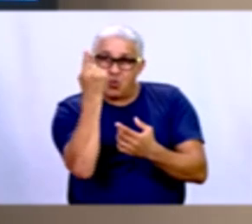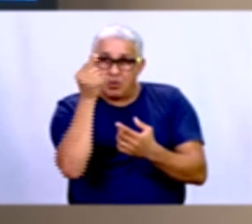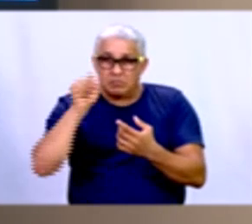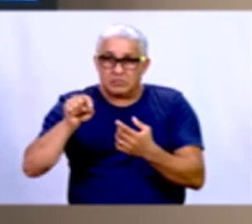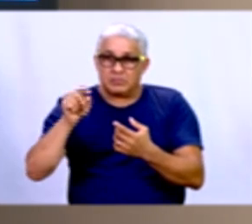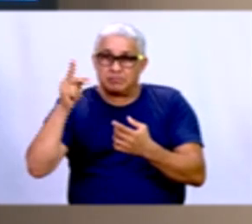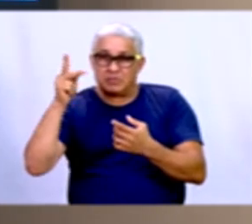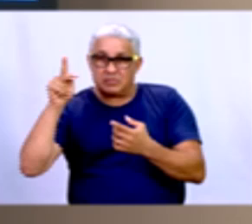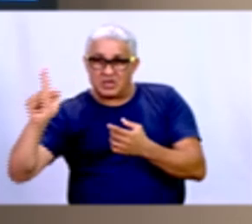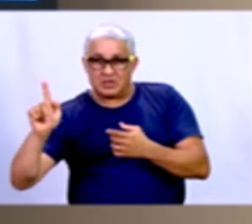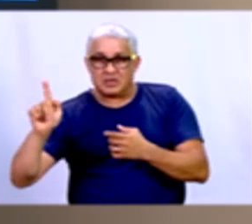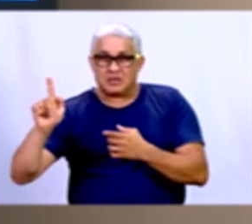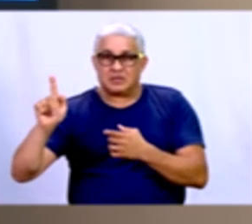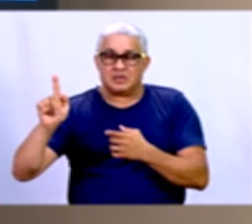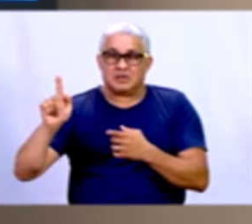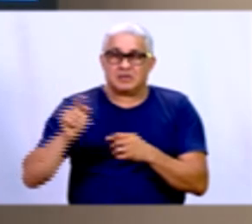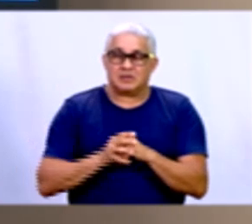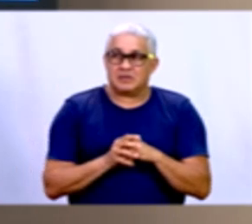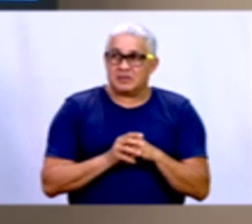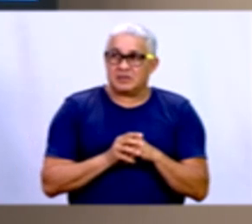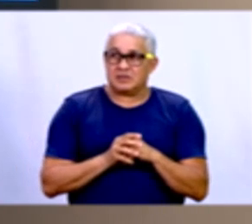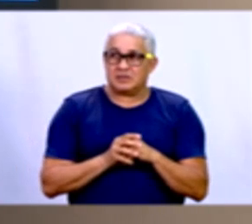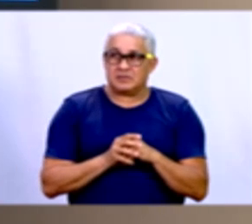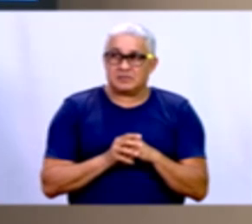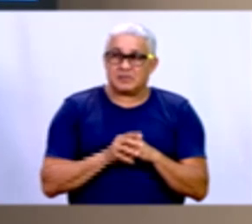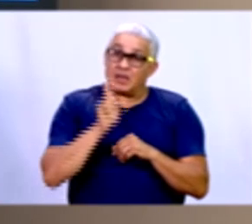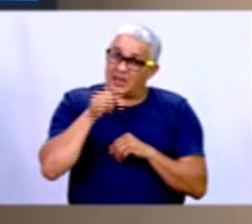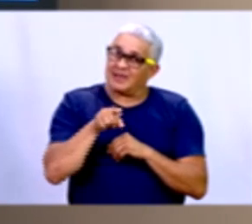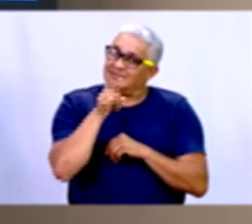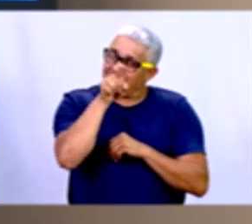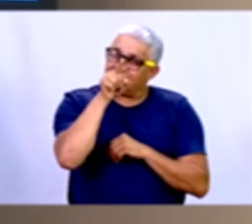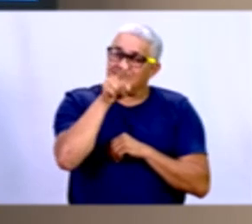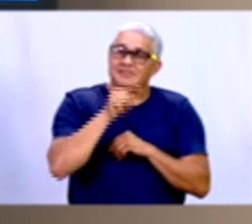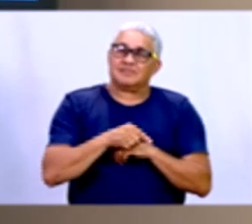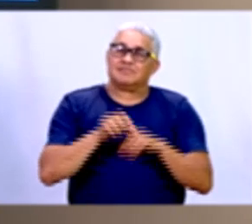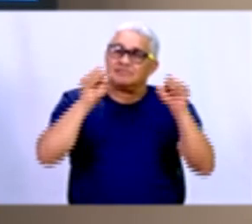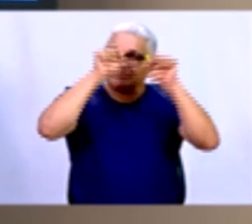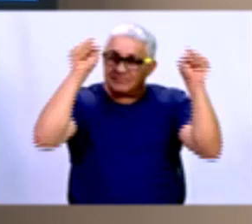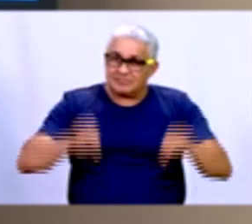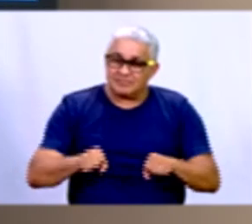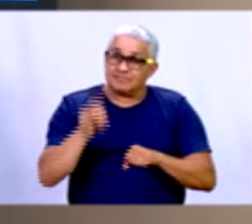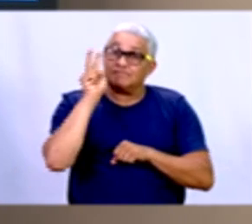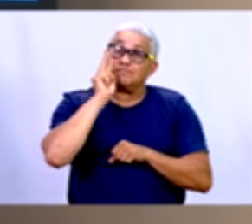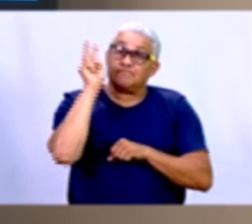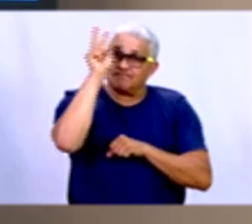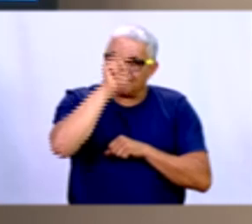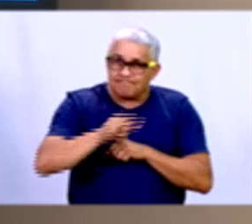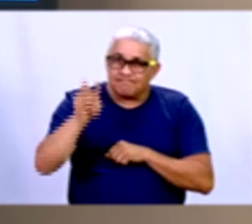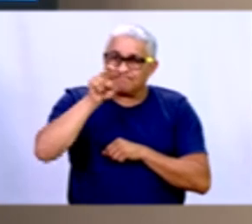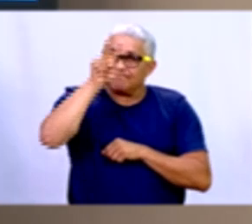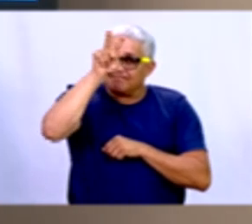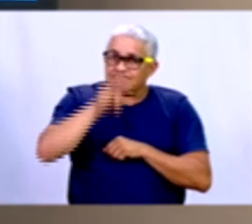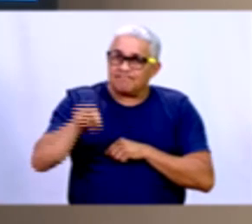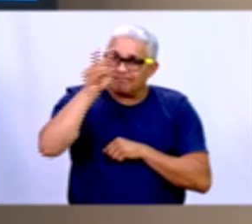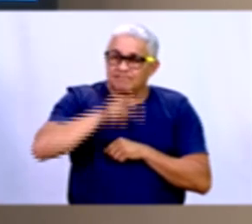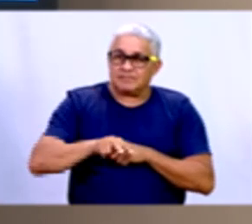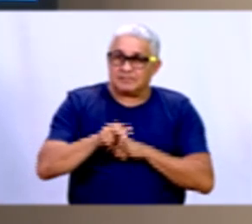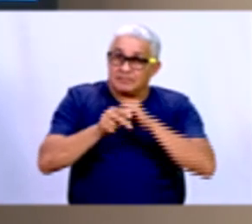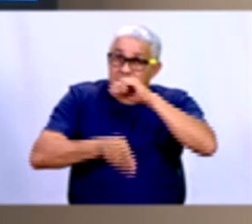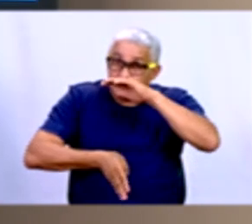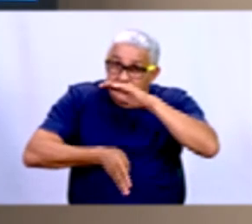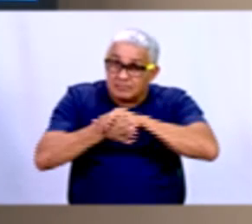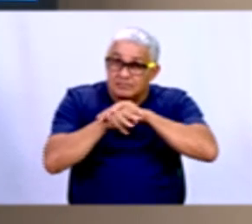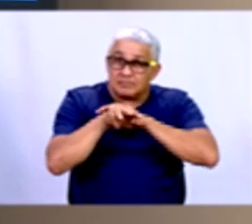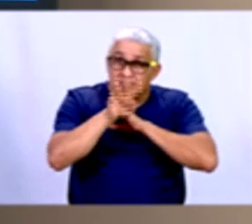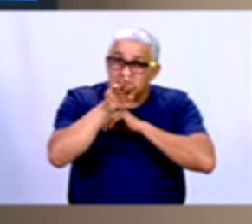01.jpg. E é isso que o sistema dele lê. Então, ele entra